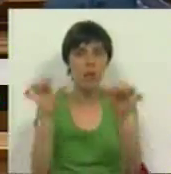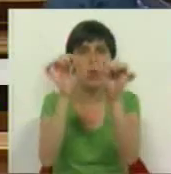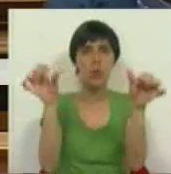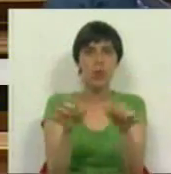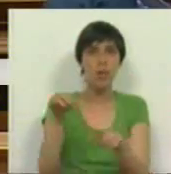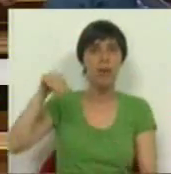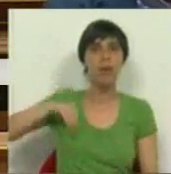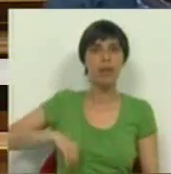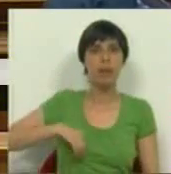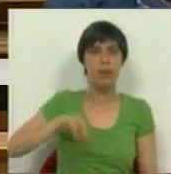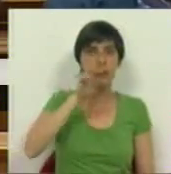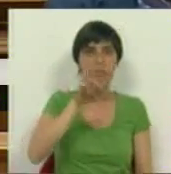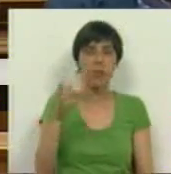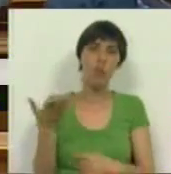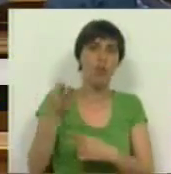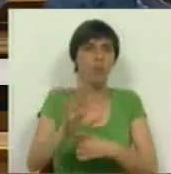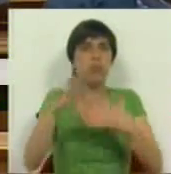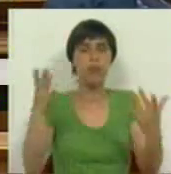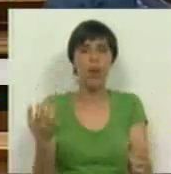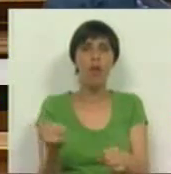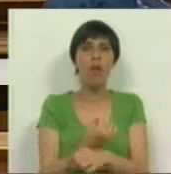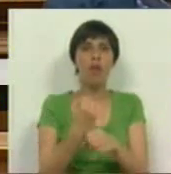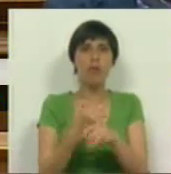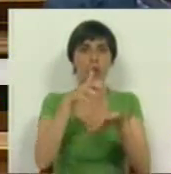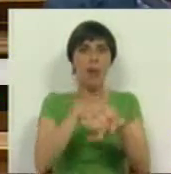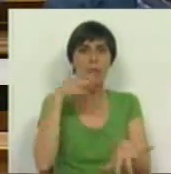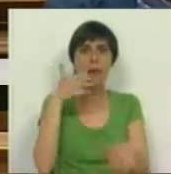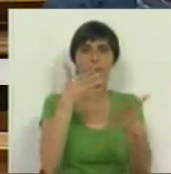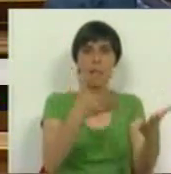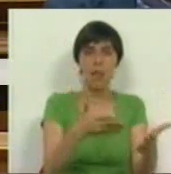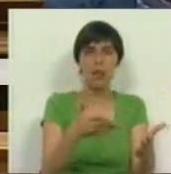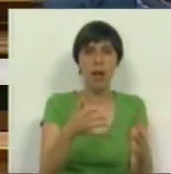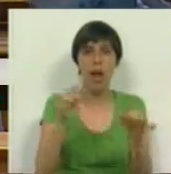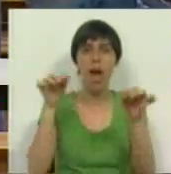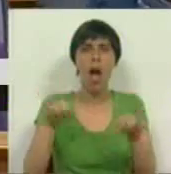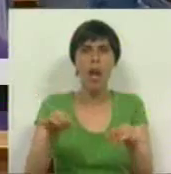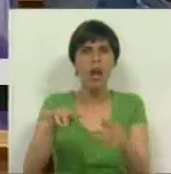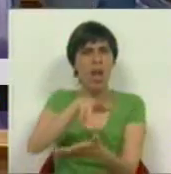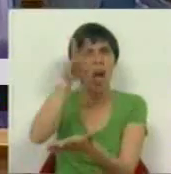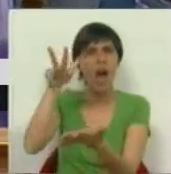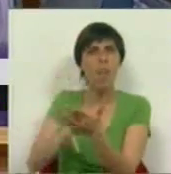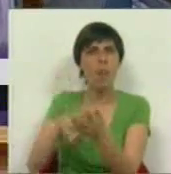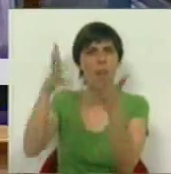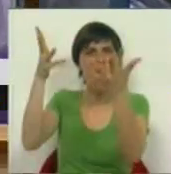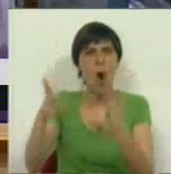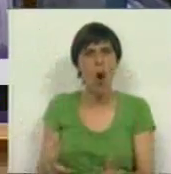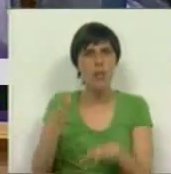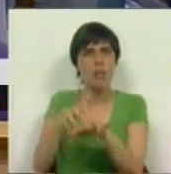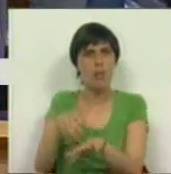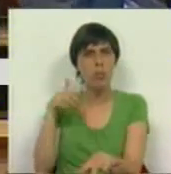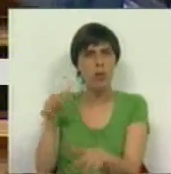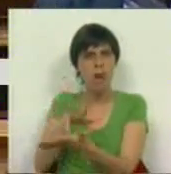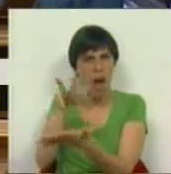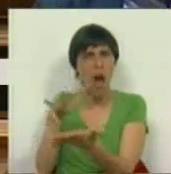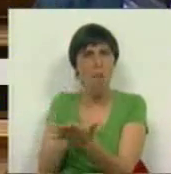sistema remuneratório, por exemplo, dos funcionários parlamentares, quando aqui aprovam o orçamento do